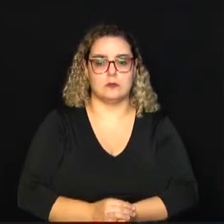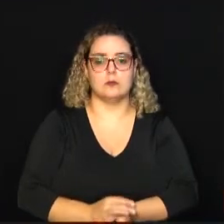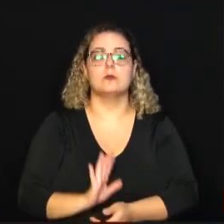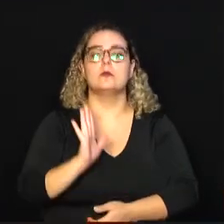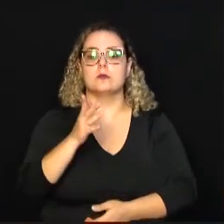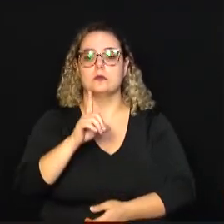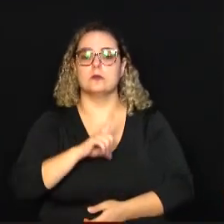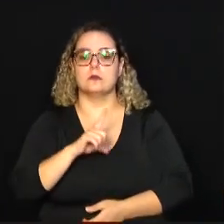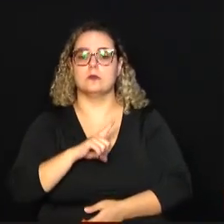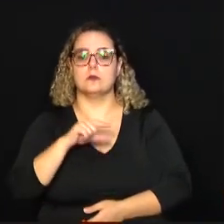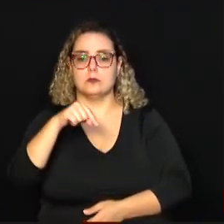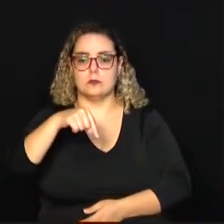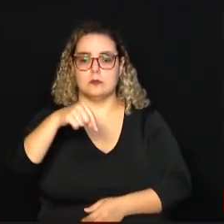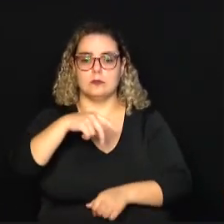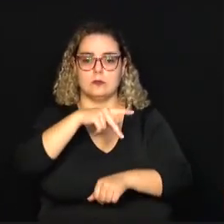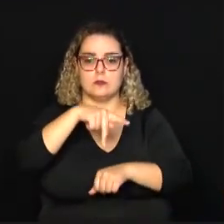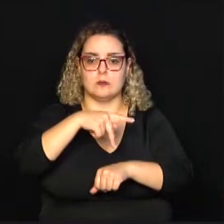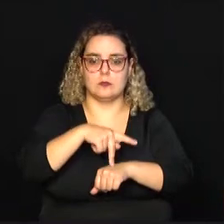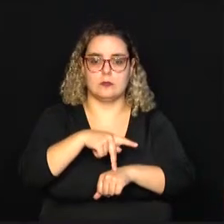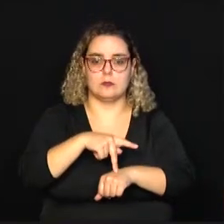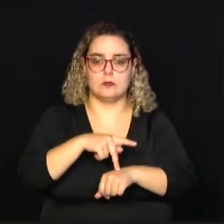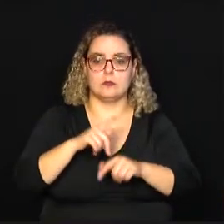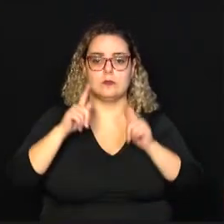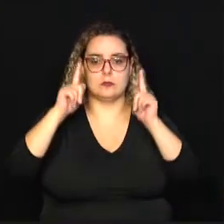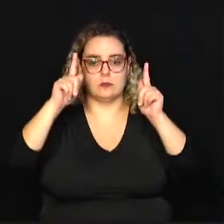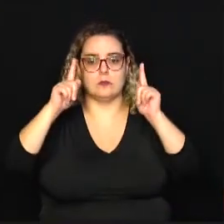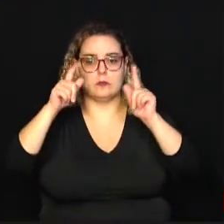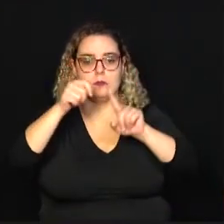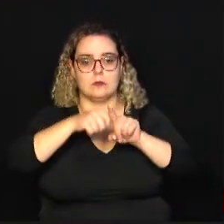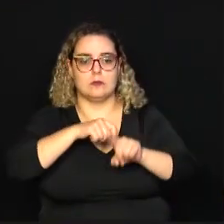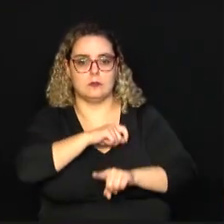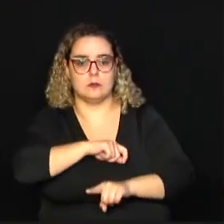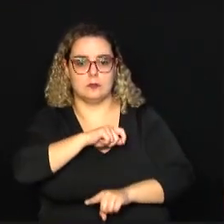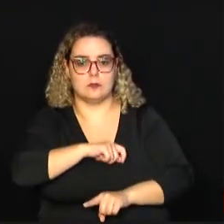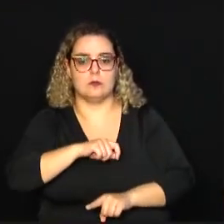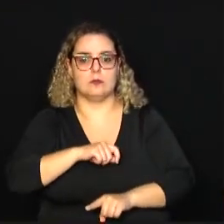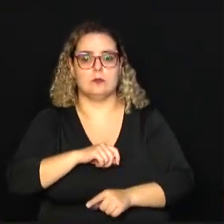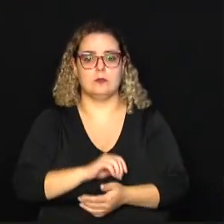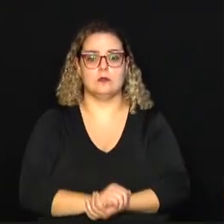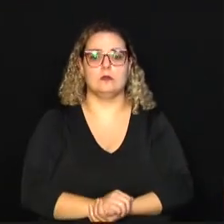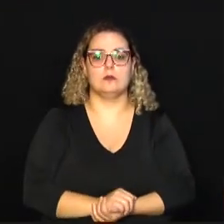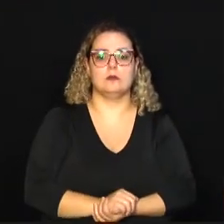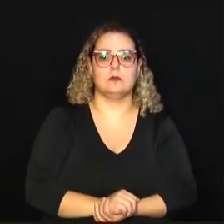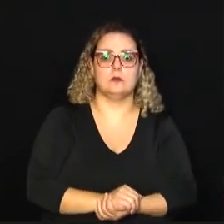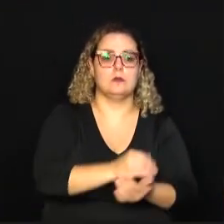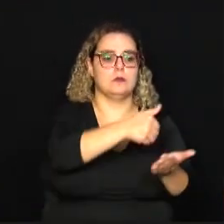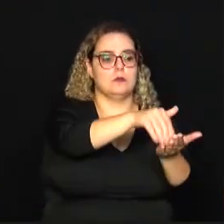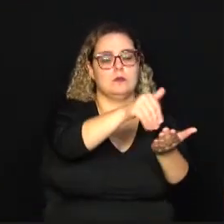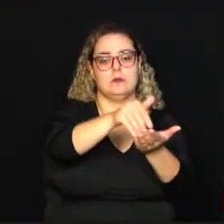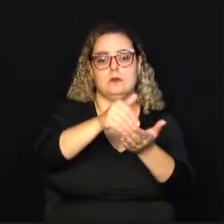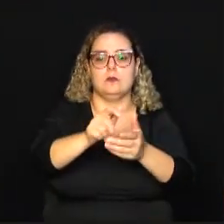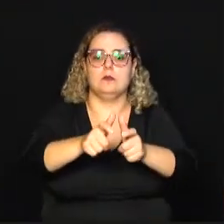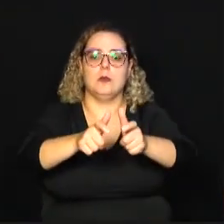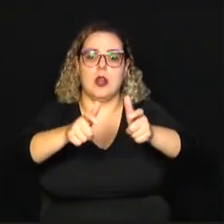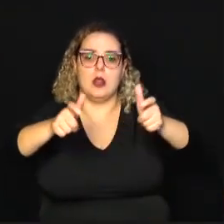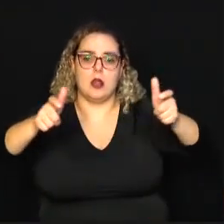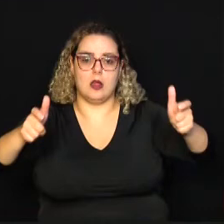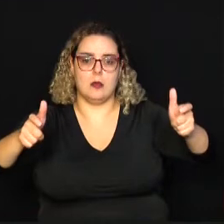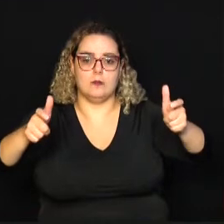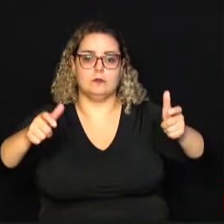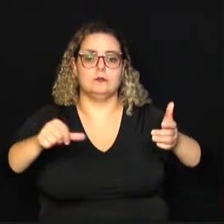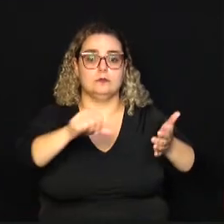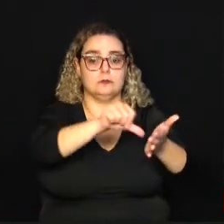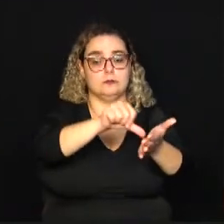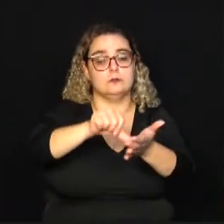nesse país greve por salários e direitos, contra demissões em massa. Agora está na hora das centrais